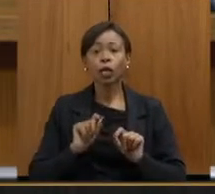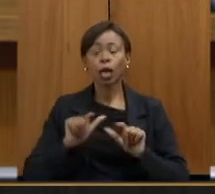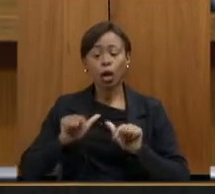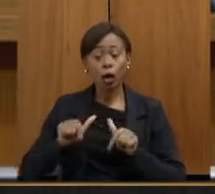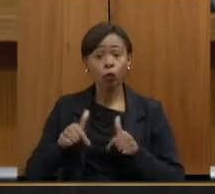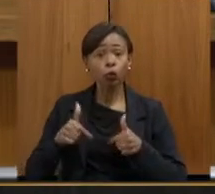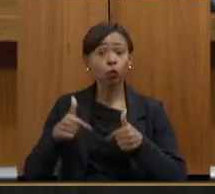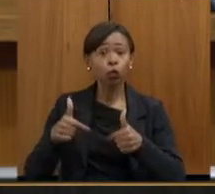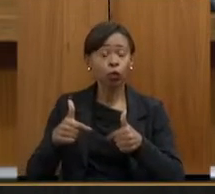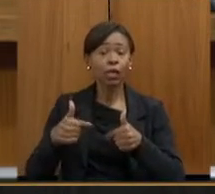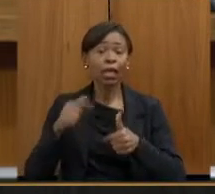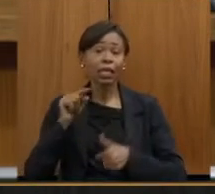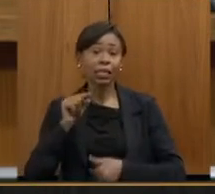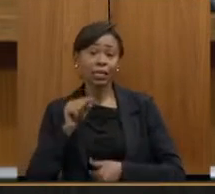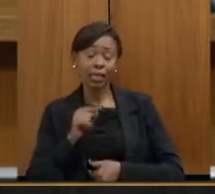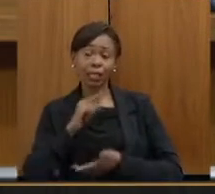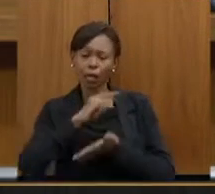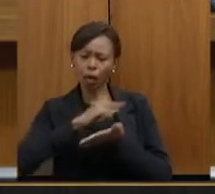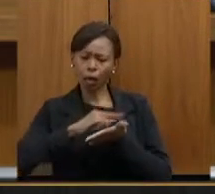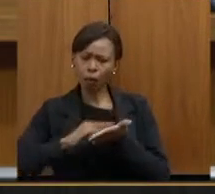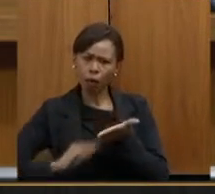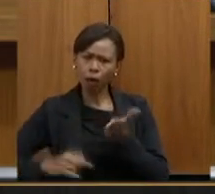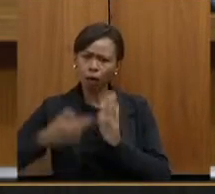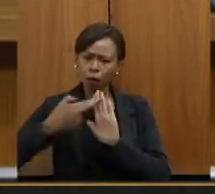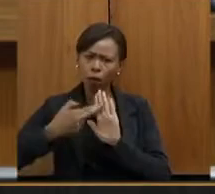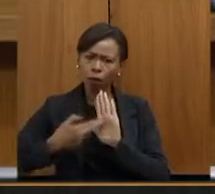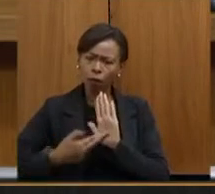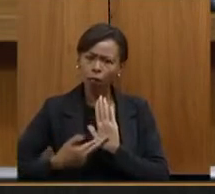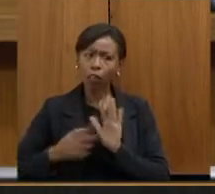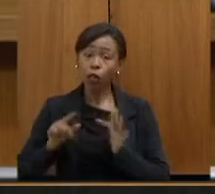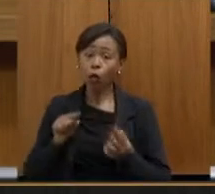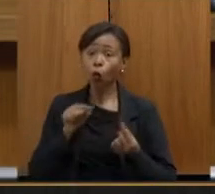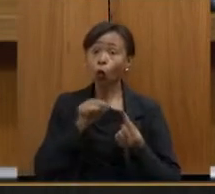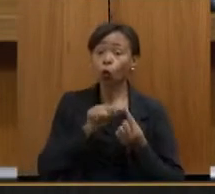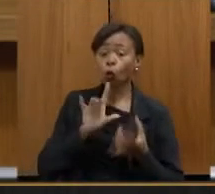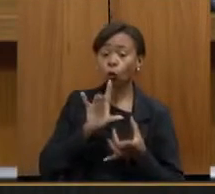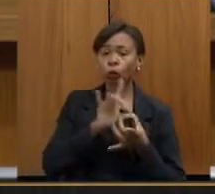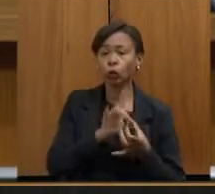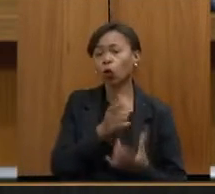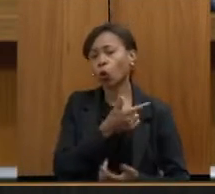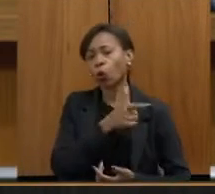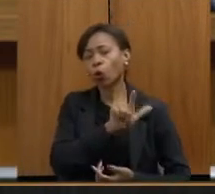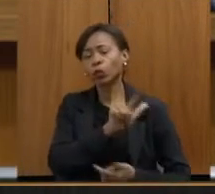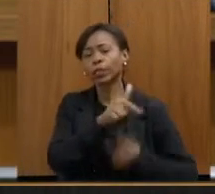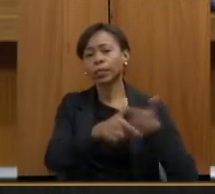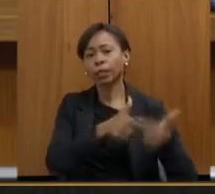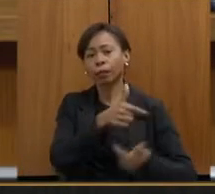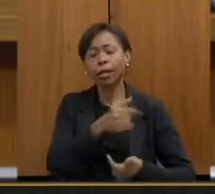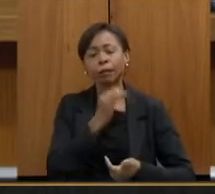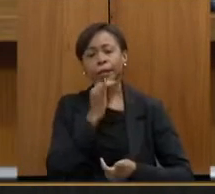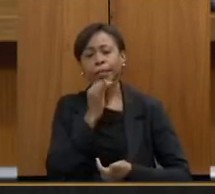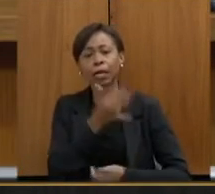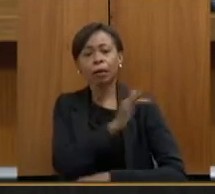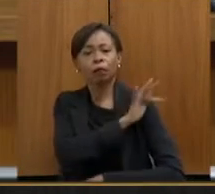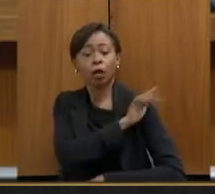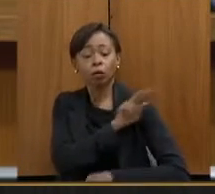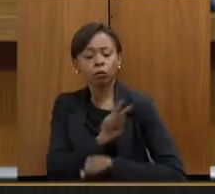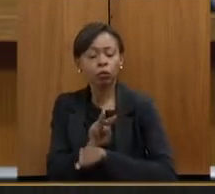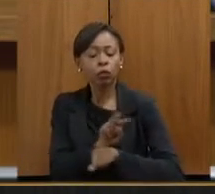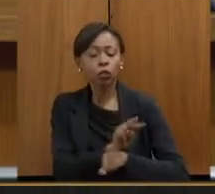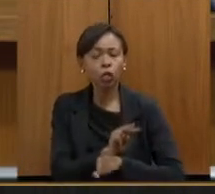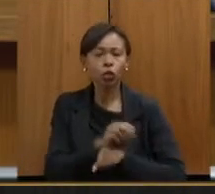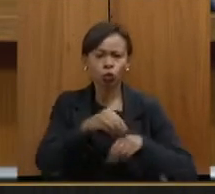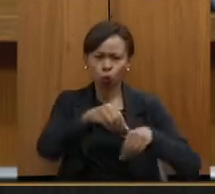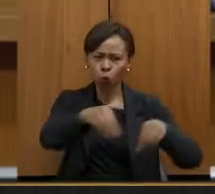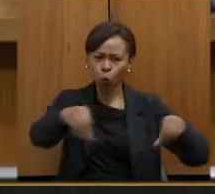reúrbi também a outras atividades, como já mencionado anteriormente, em relação à fiscalização do uso do solo, entendendo